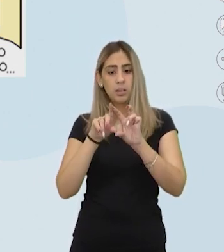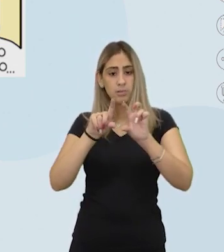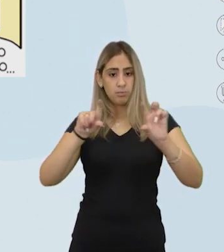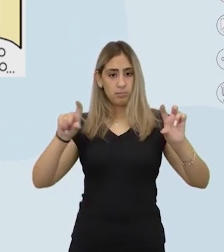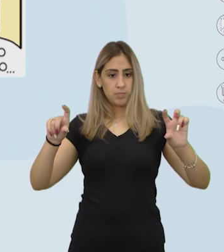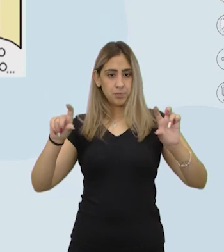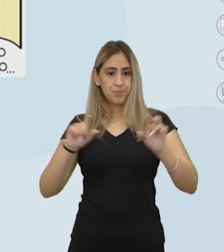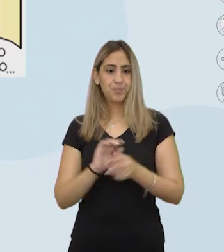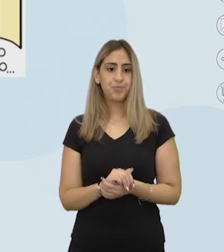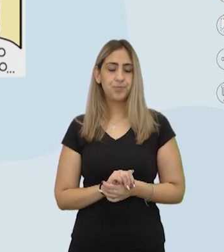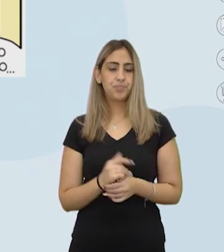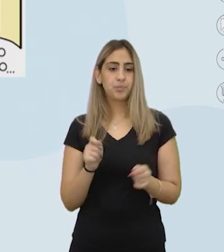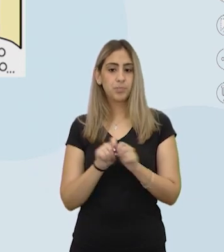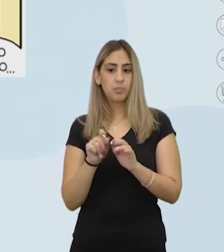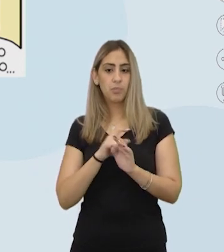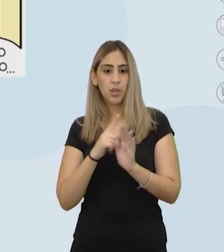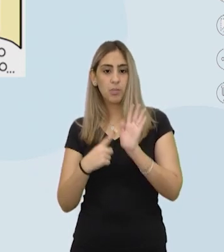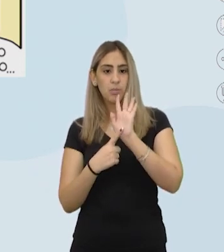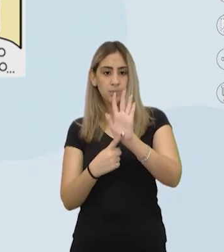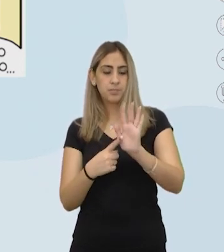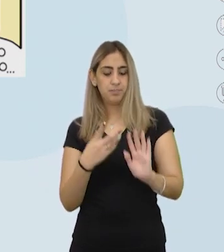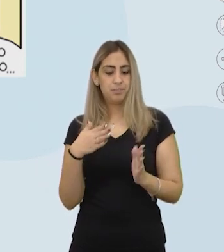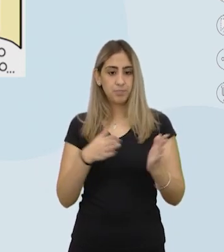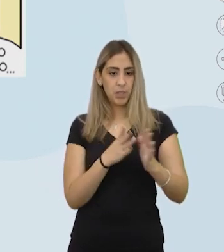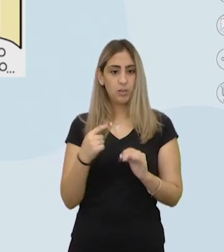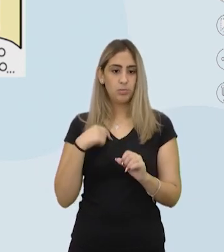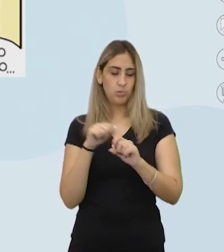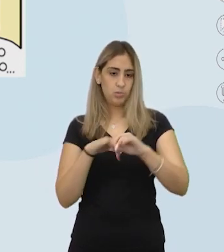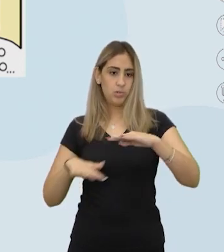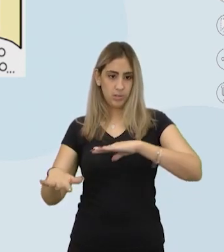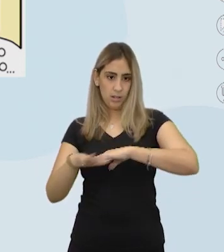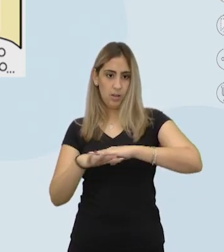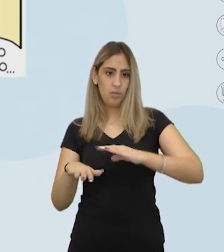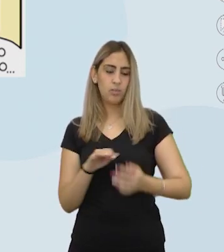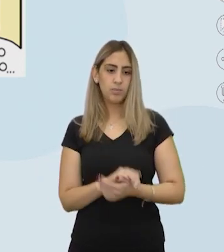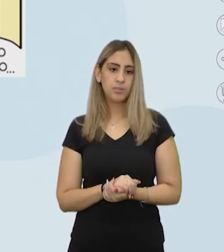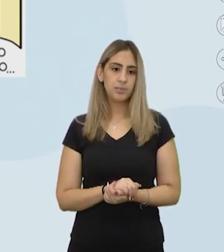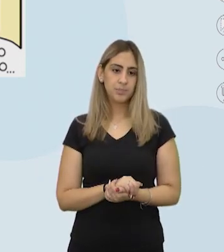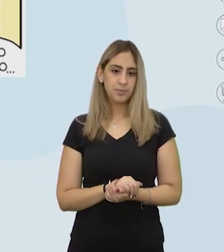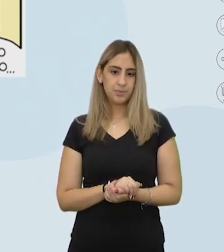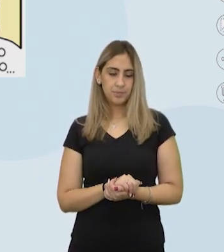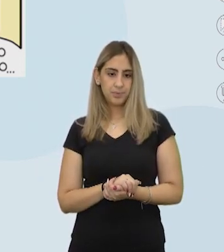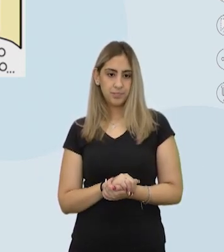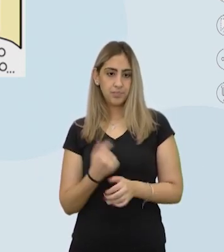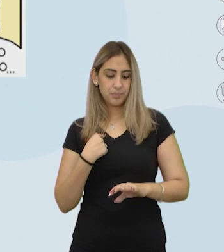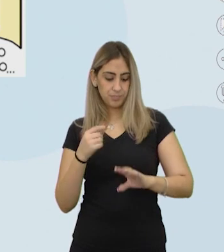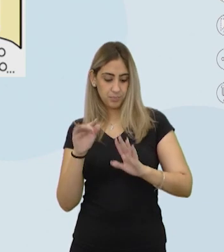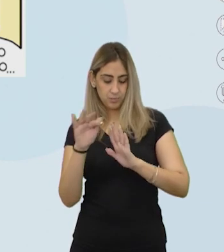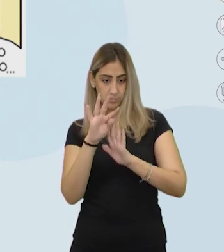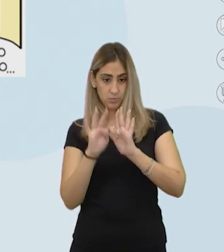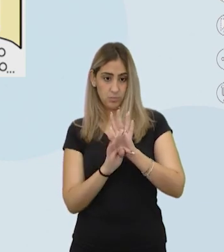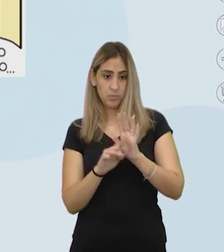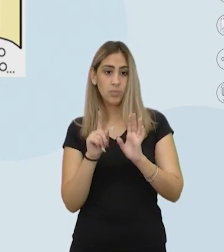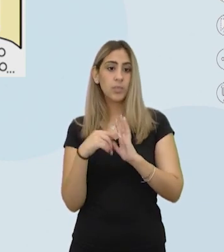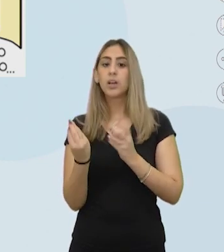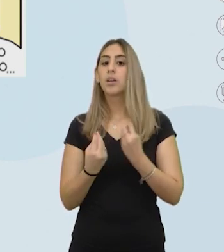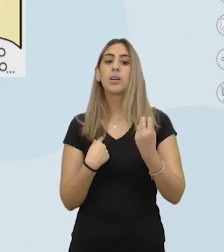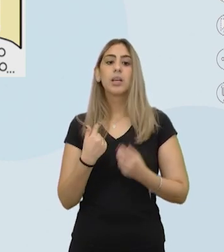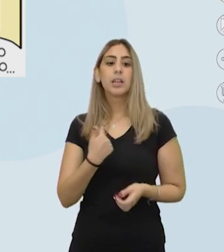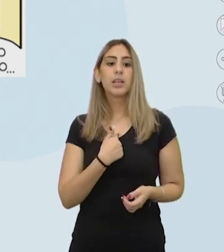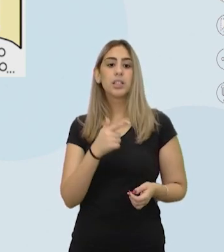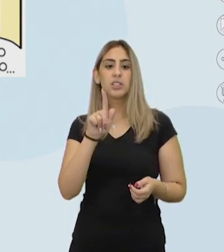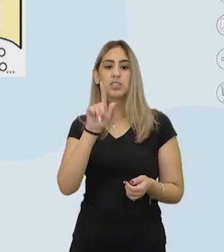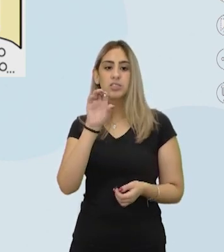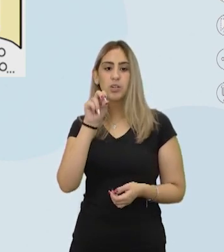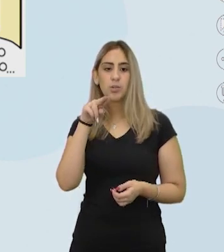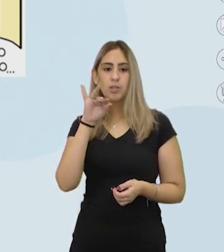Os textos que ficam aí presentes nos meios sociais. Olha lá, a tirinha que eu peguei aqui, Geonilce, eu te